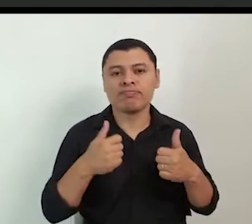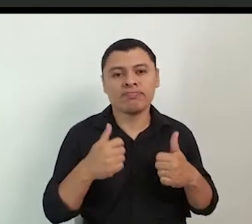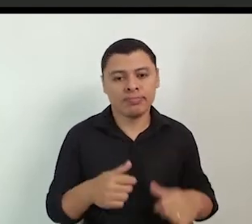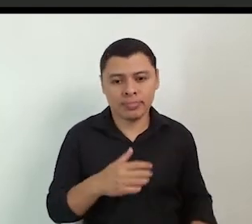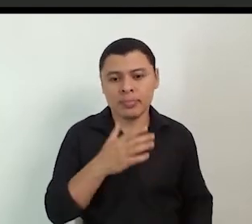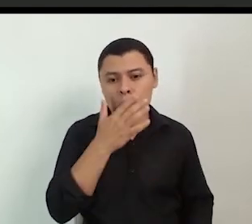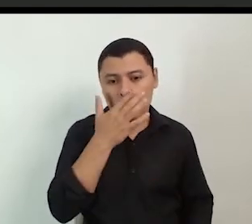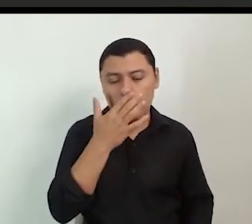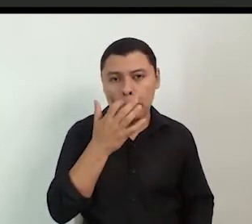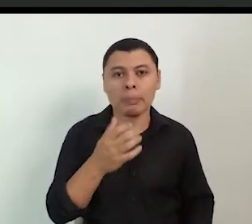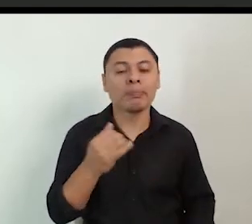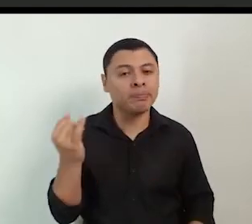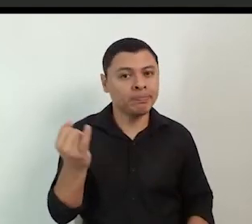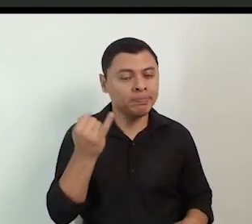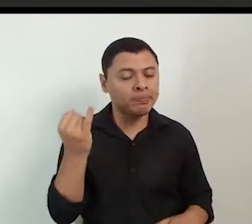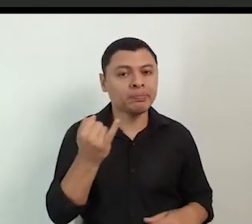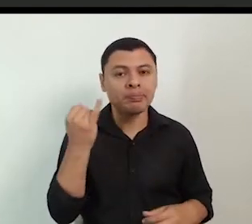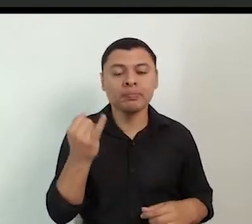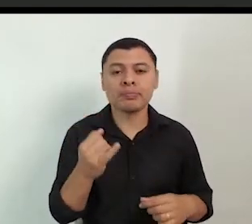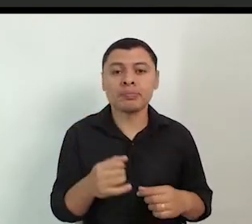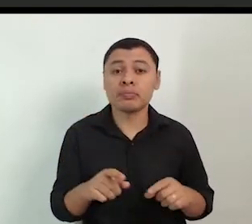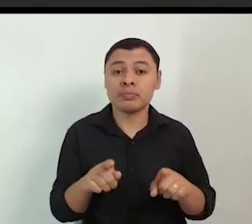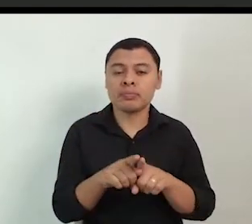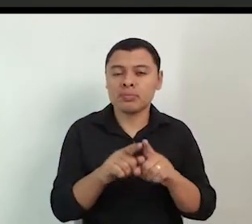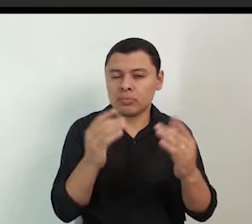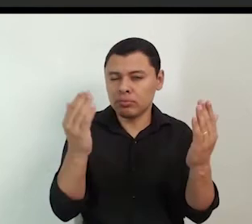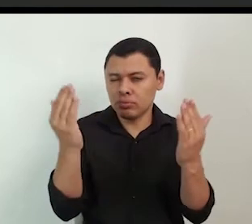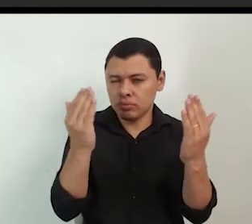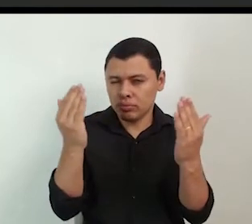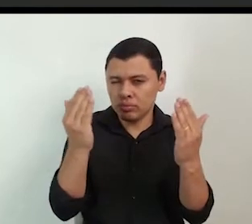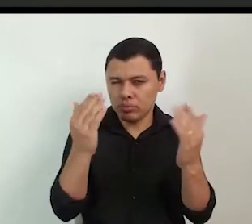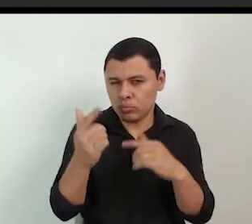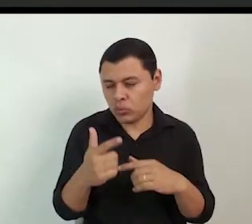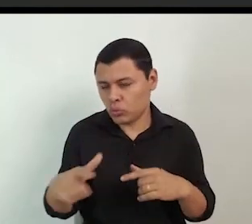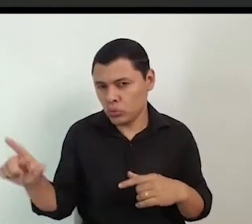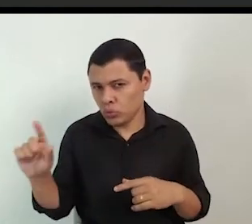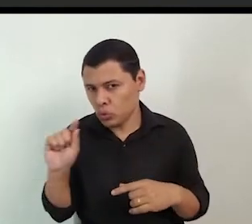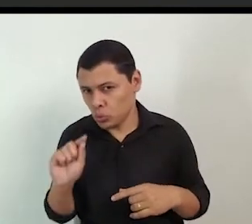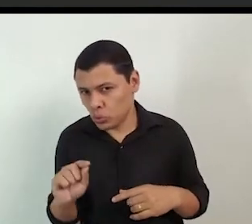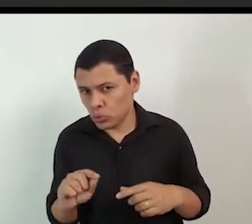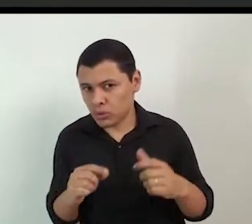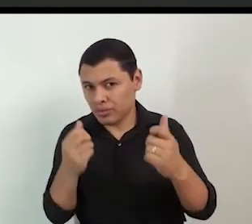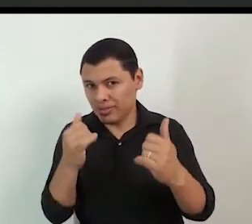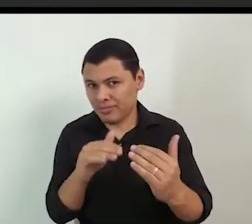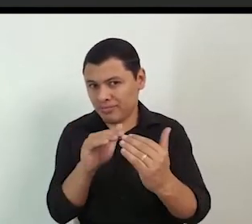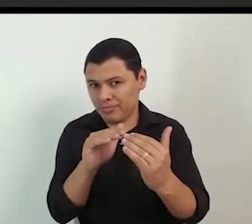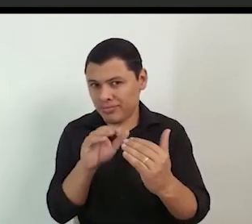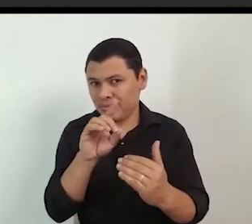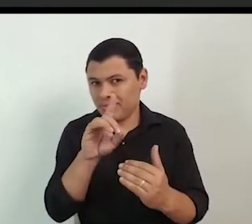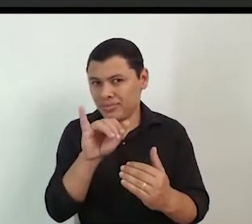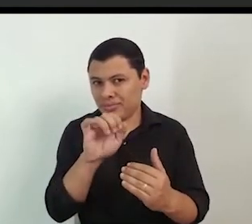isso é muito importante. E aí, só para traçar um paralelo, o que o Diego falou é muito importante para